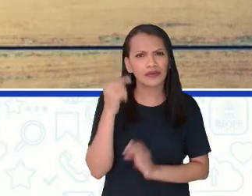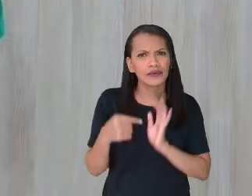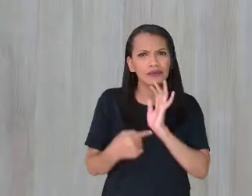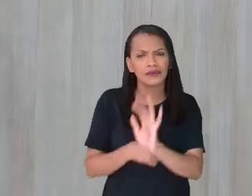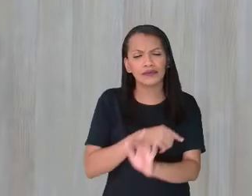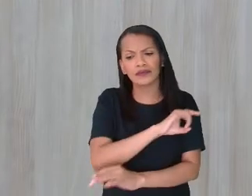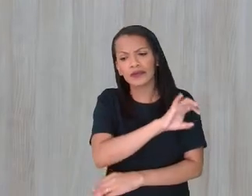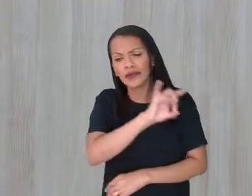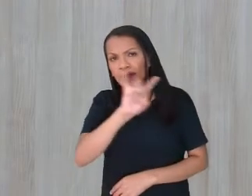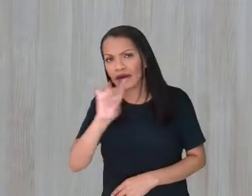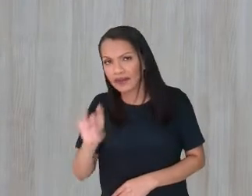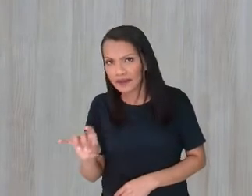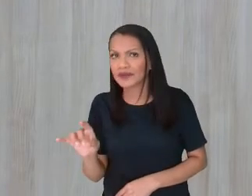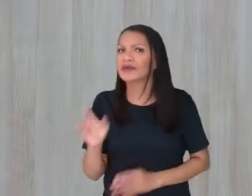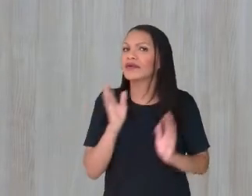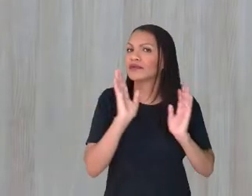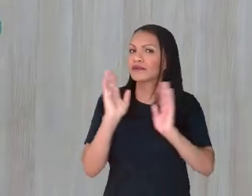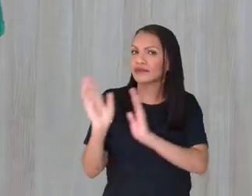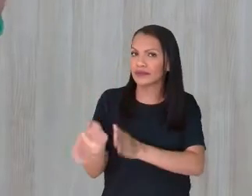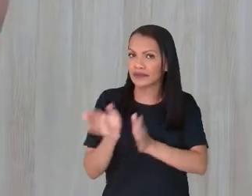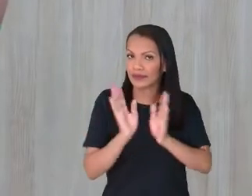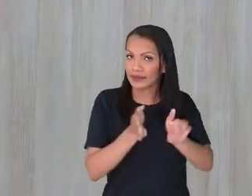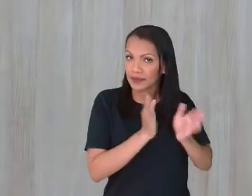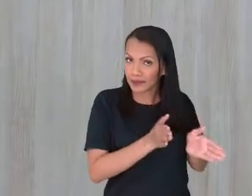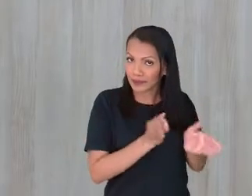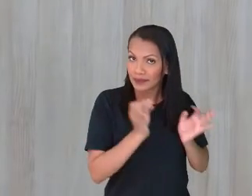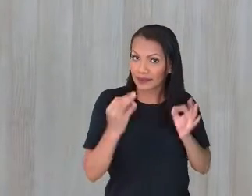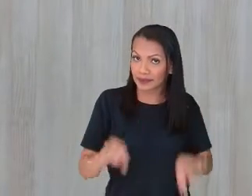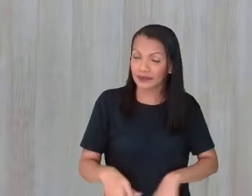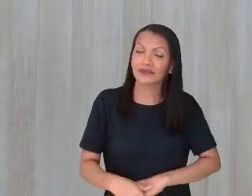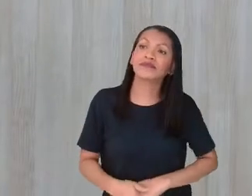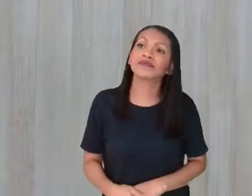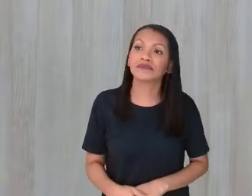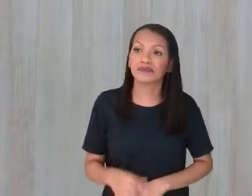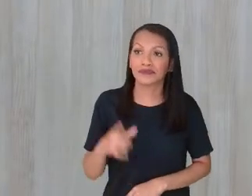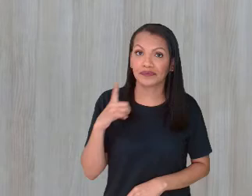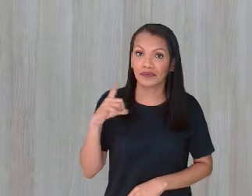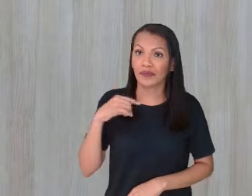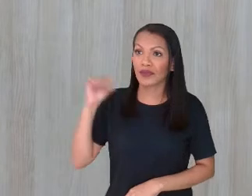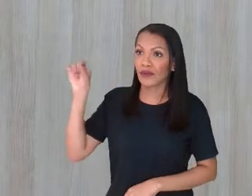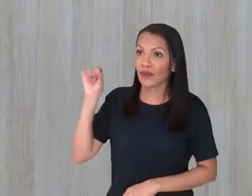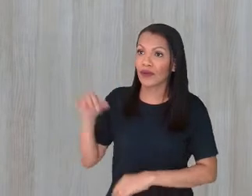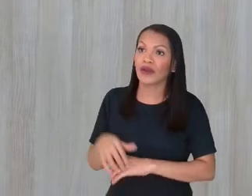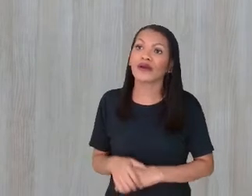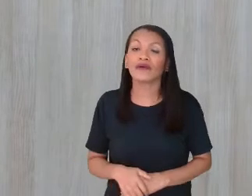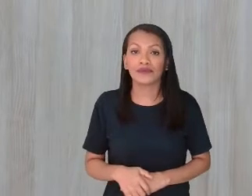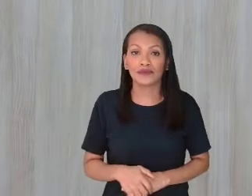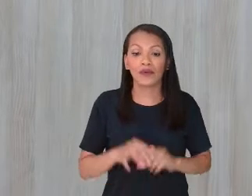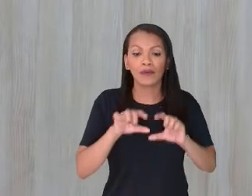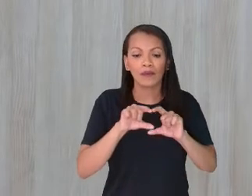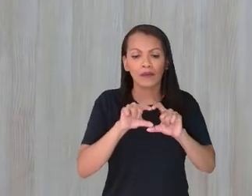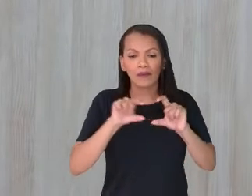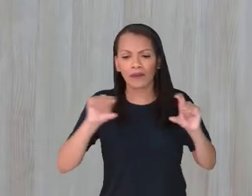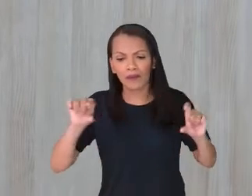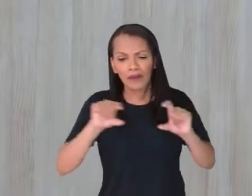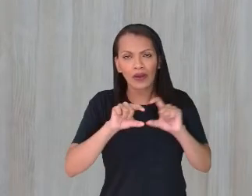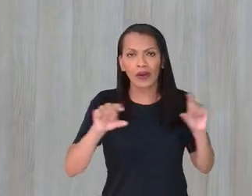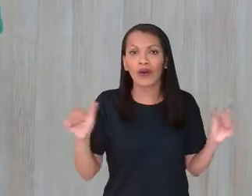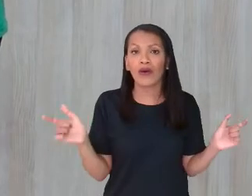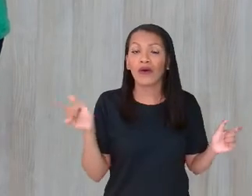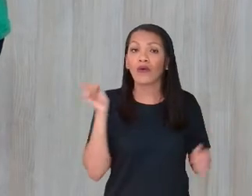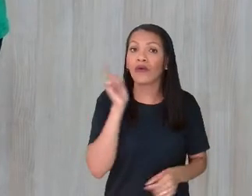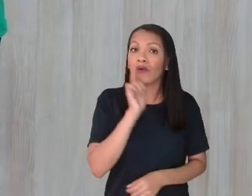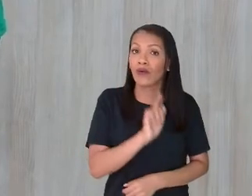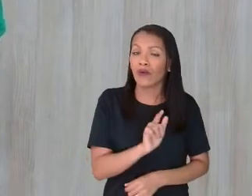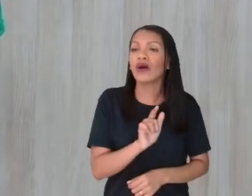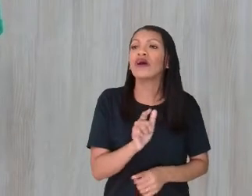uma dessas etapas. Então, vamos lá. Então, aqui eu tenho um suporte universal que ele consegue